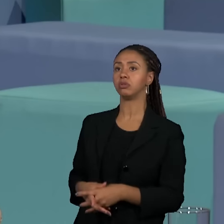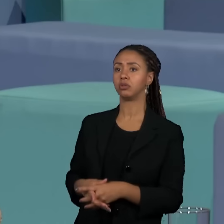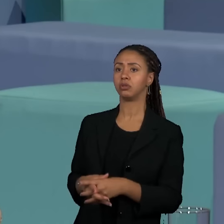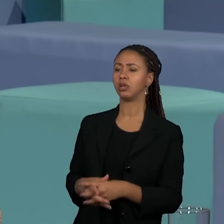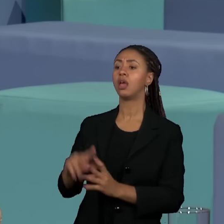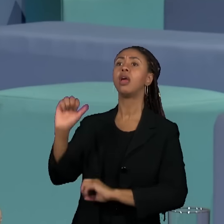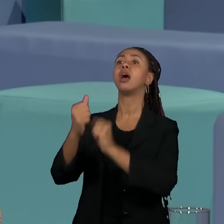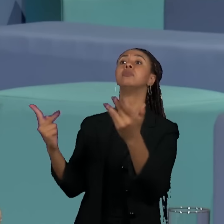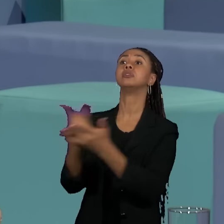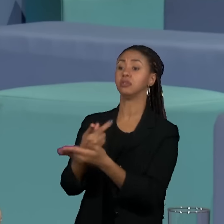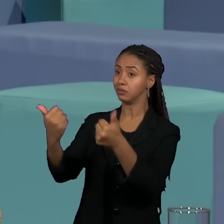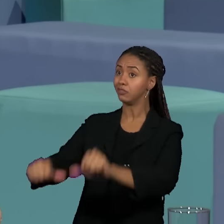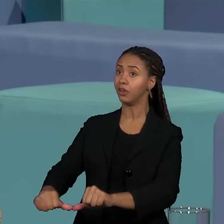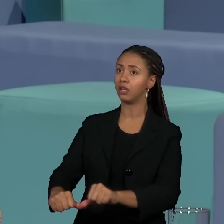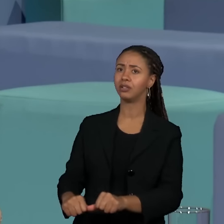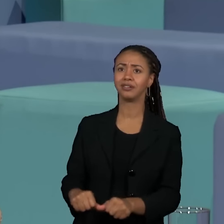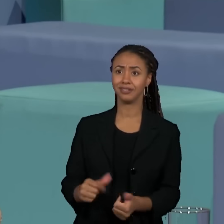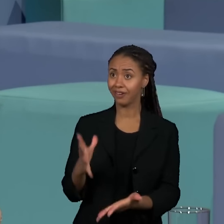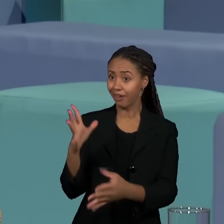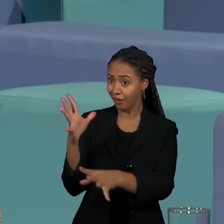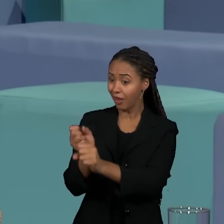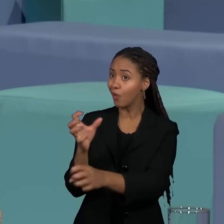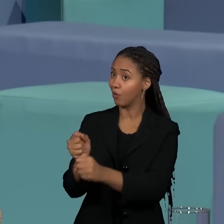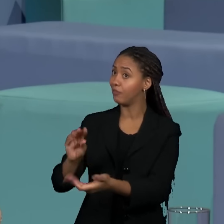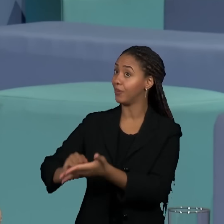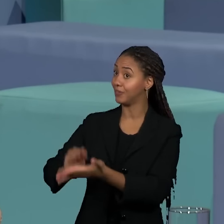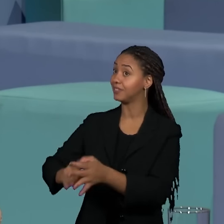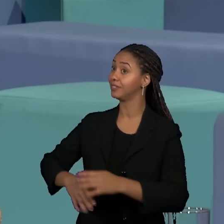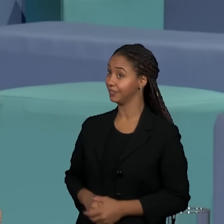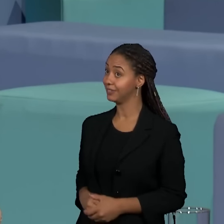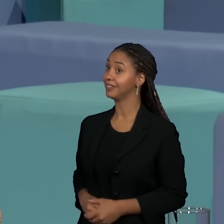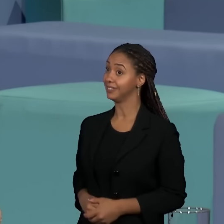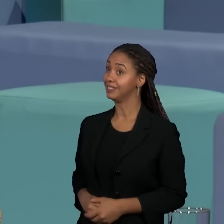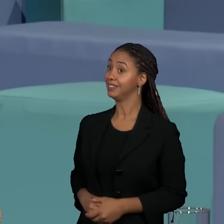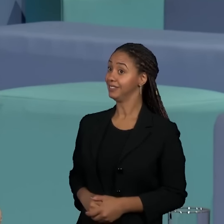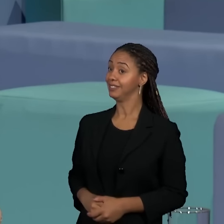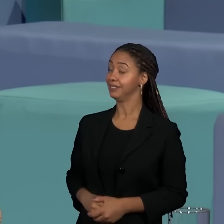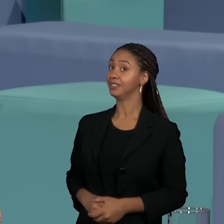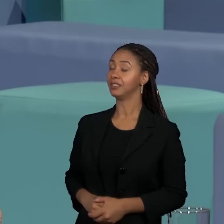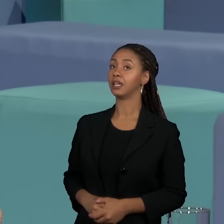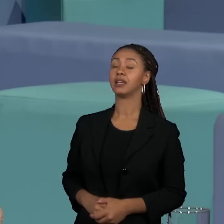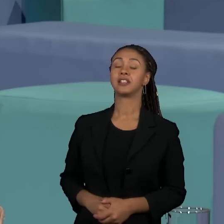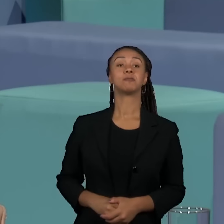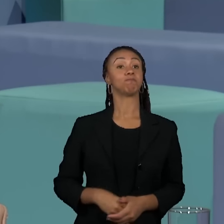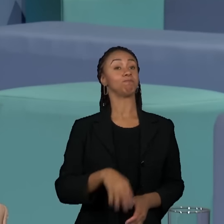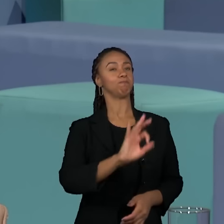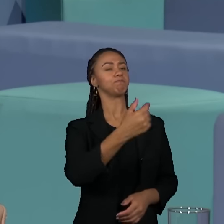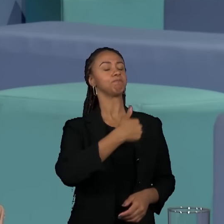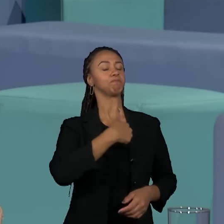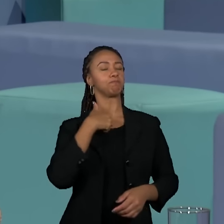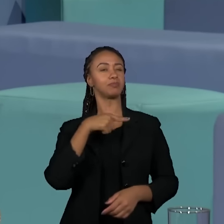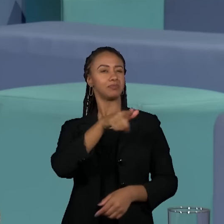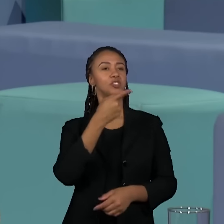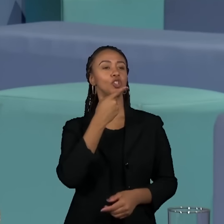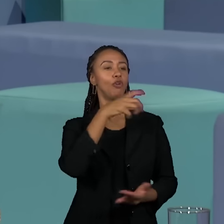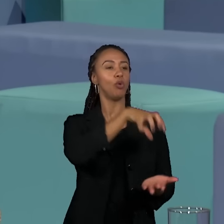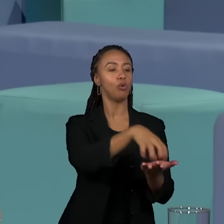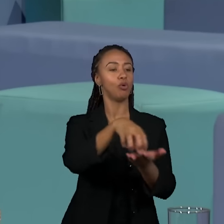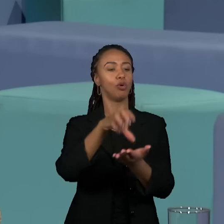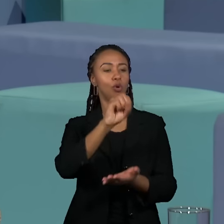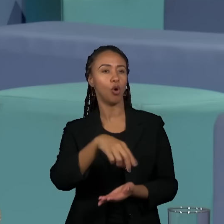conta eh eu me preocupa muito né você falou das ONGs né também tem muitos